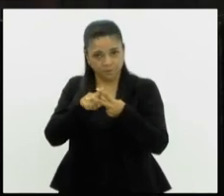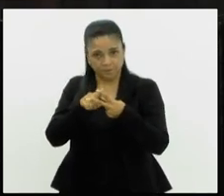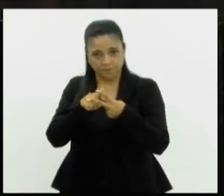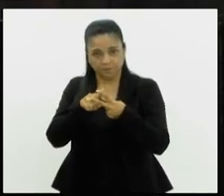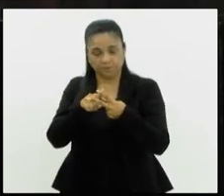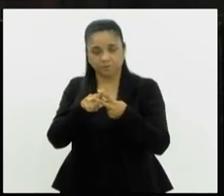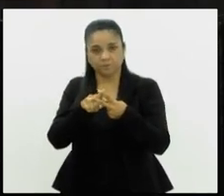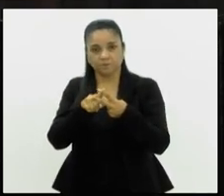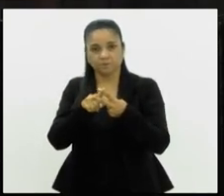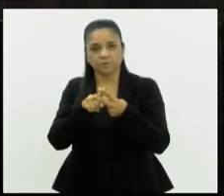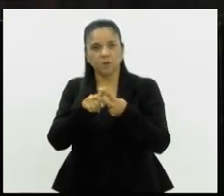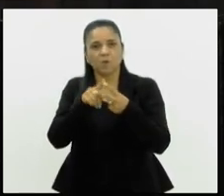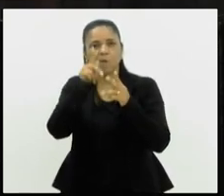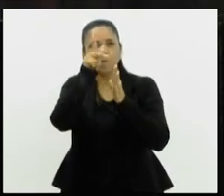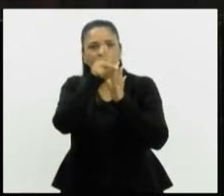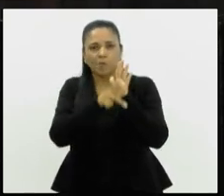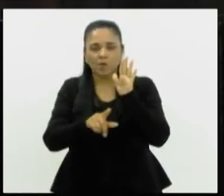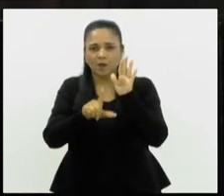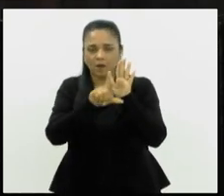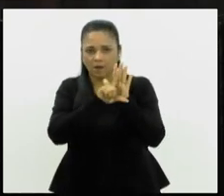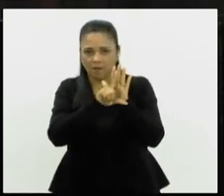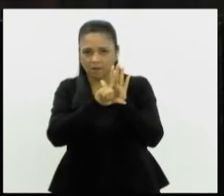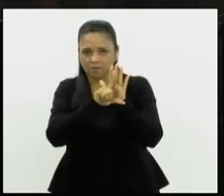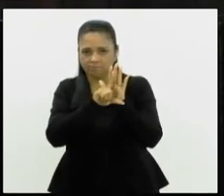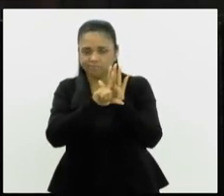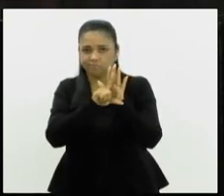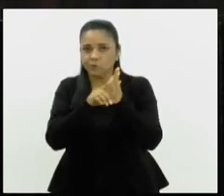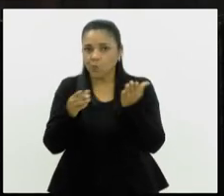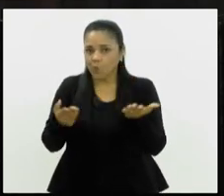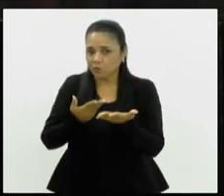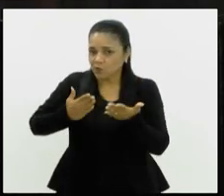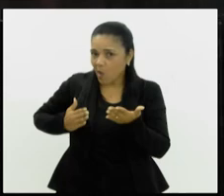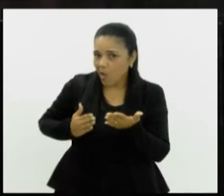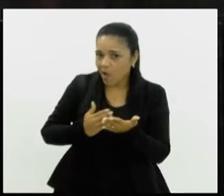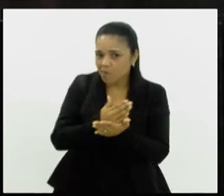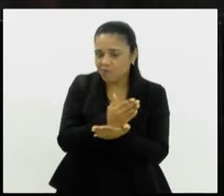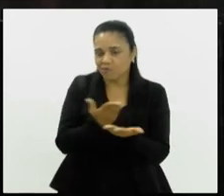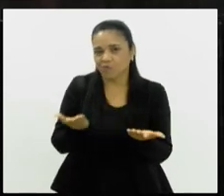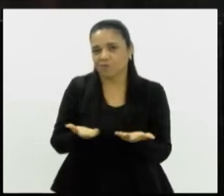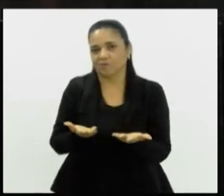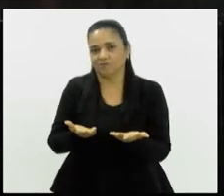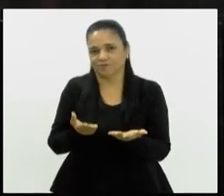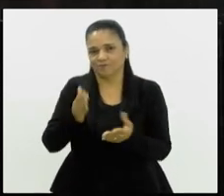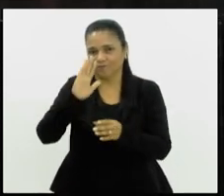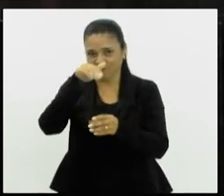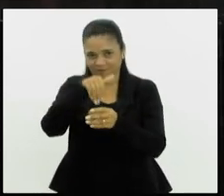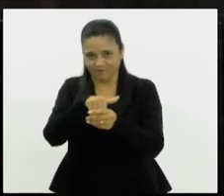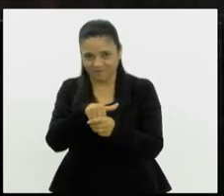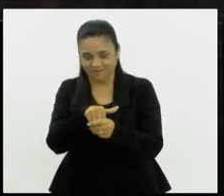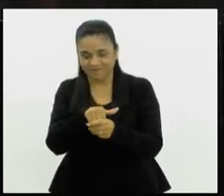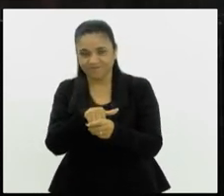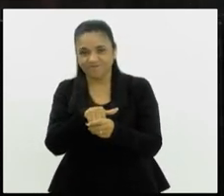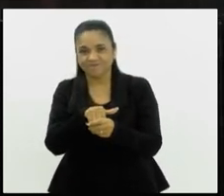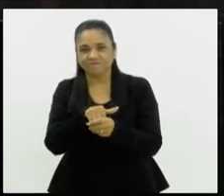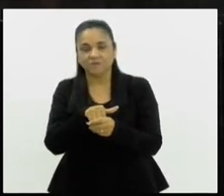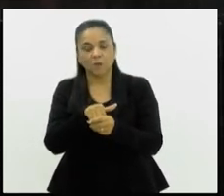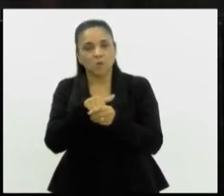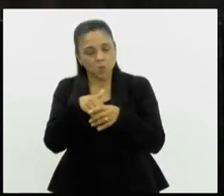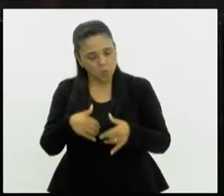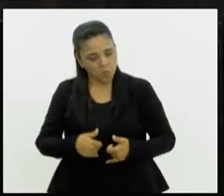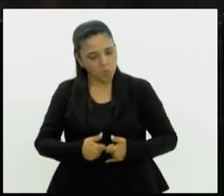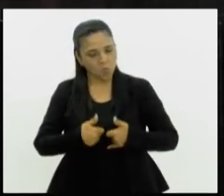Rocha, é um projeto de lei que hoje foi aprovado aqui pela nossa casa e que me honra